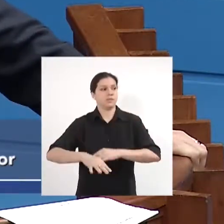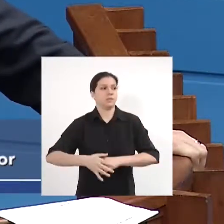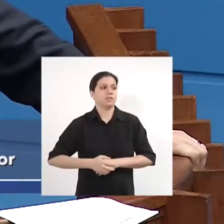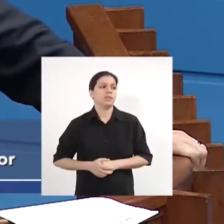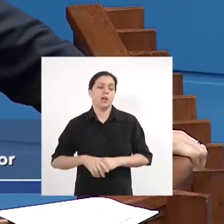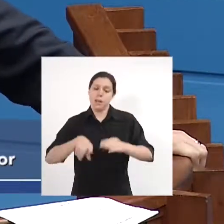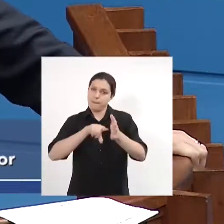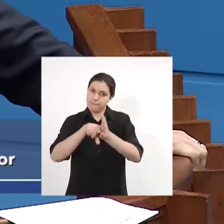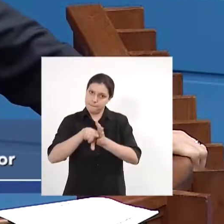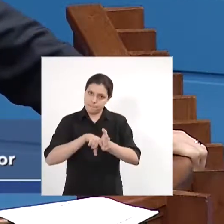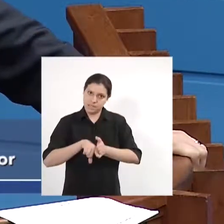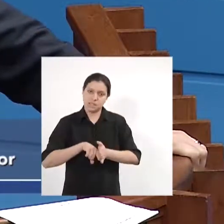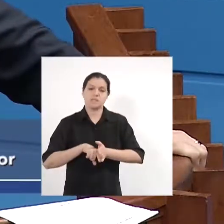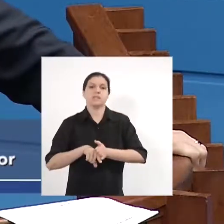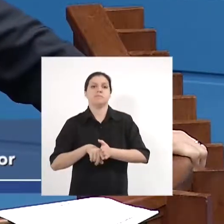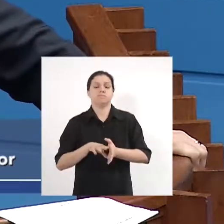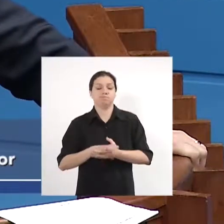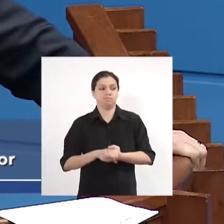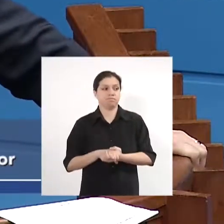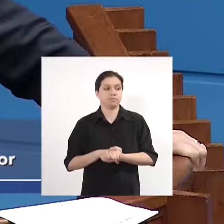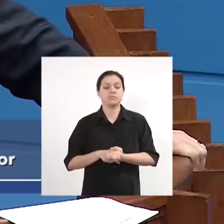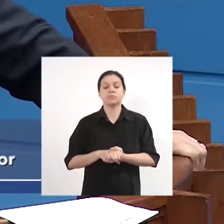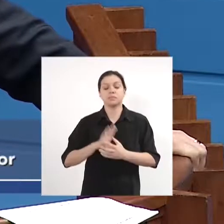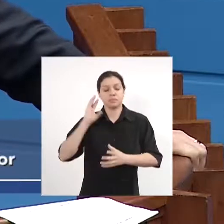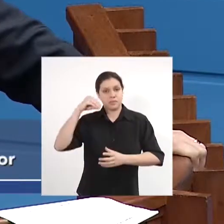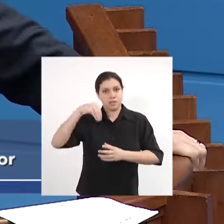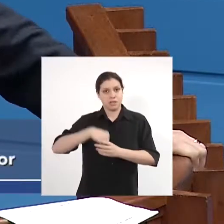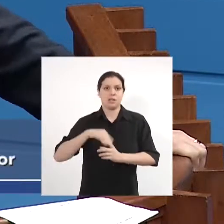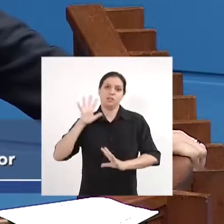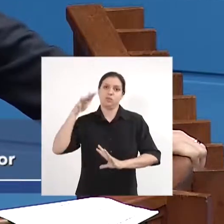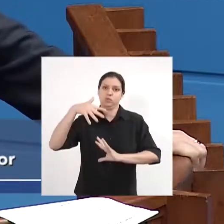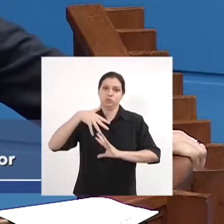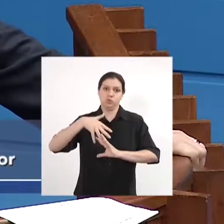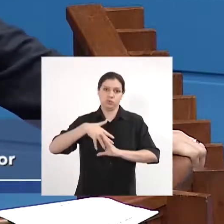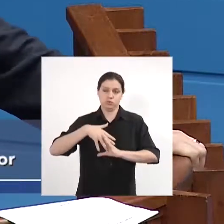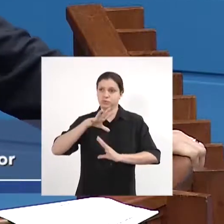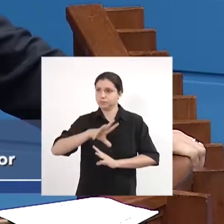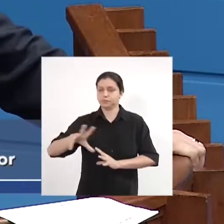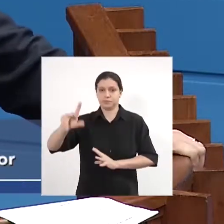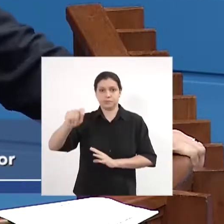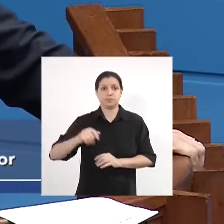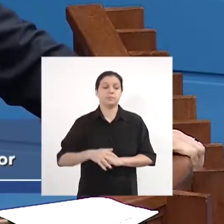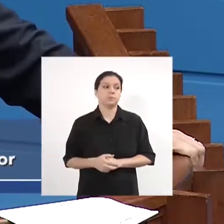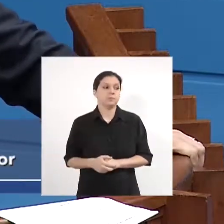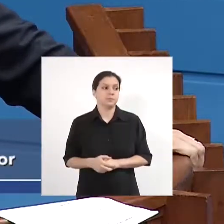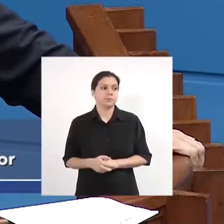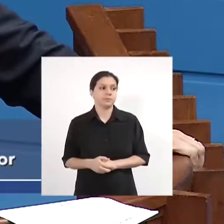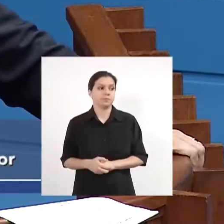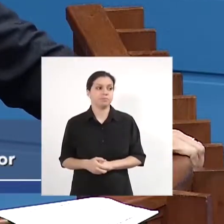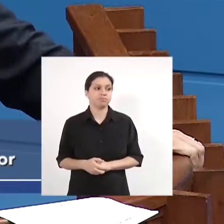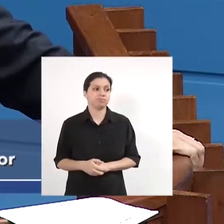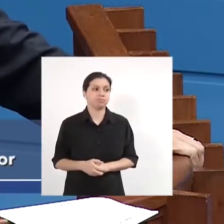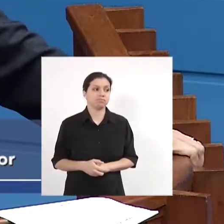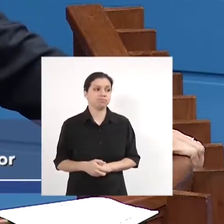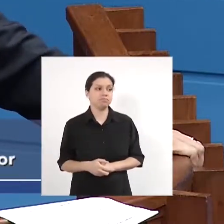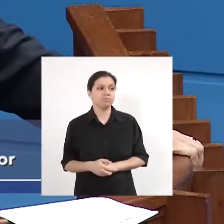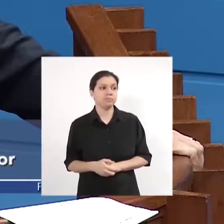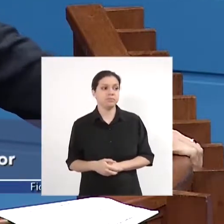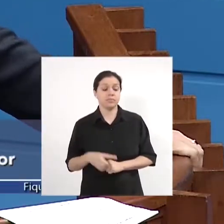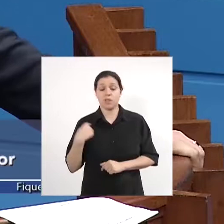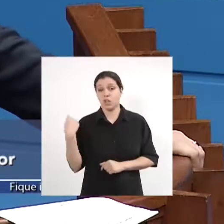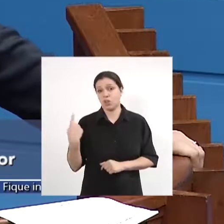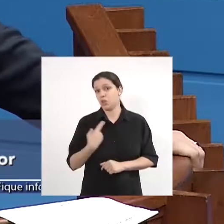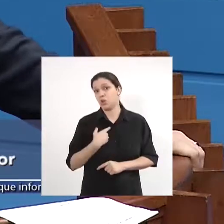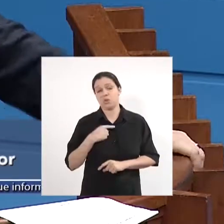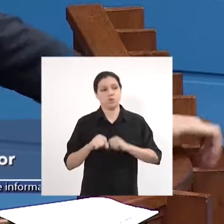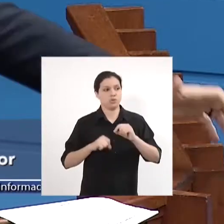da pesquisa, da extensão nas universidades federais. Nós não podemos deixar de expressar